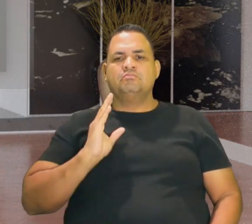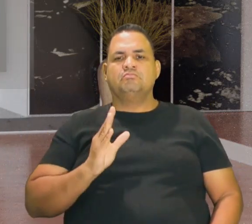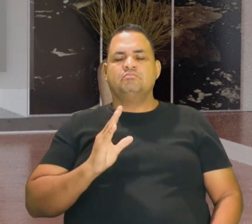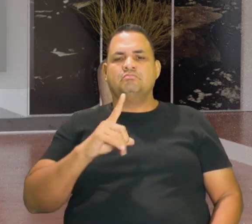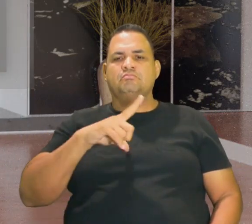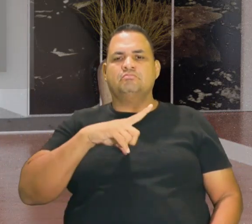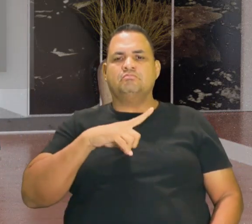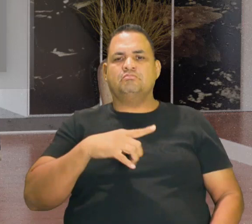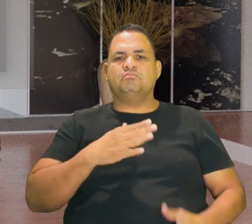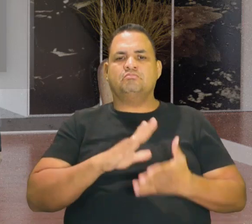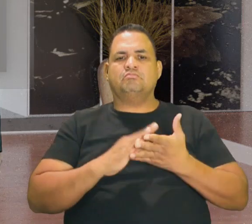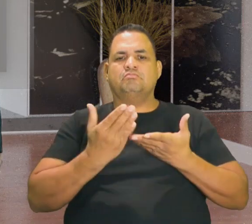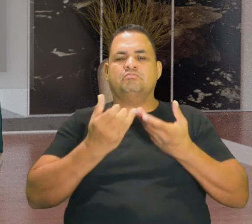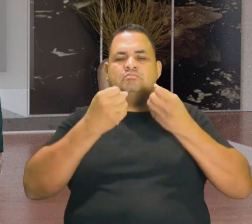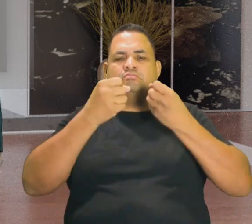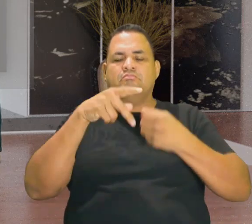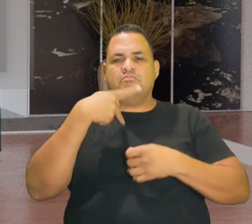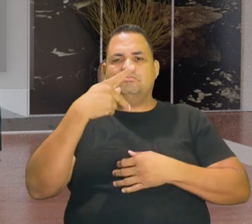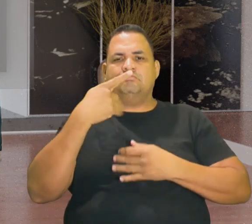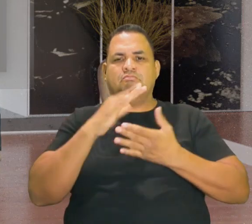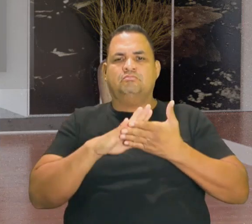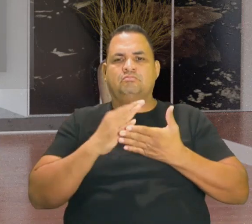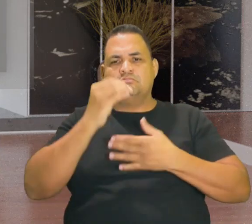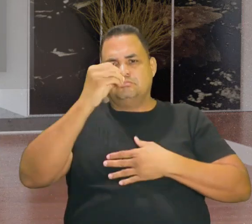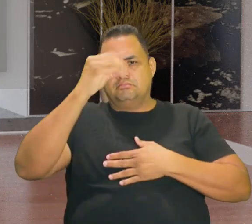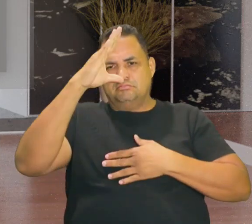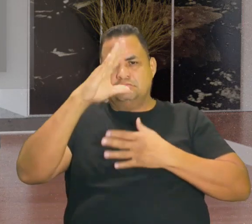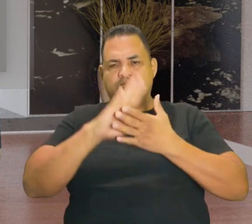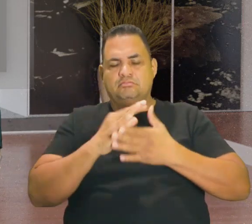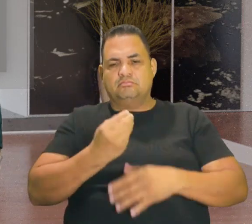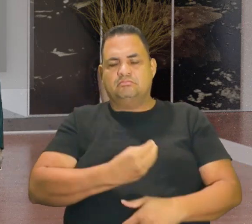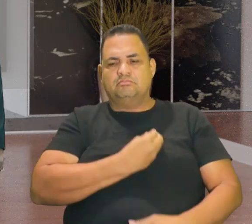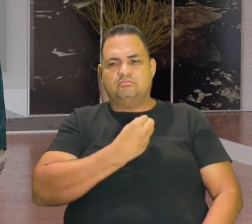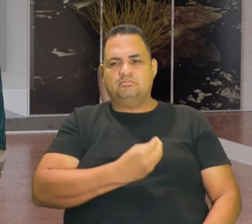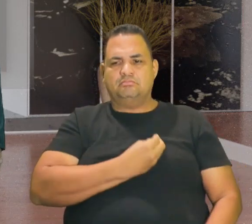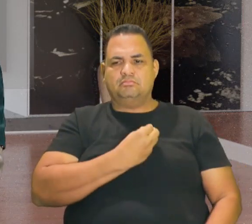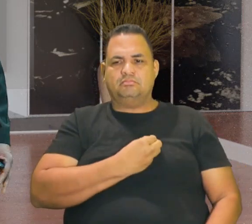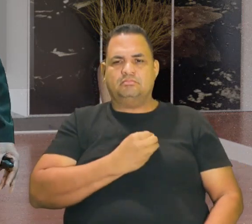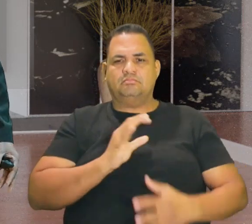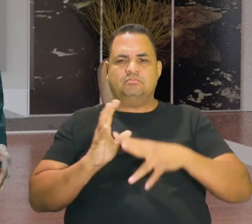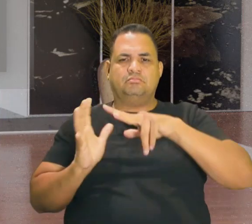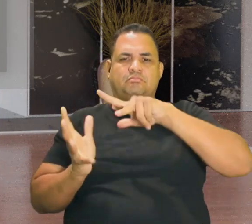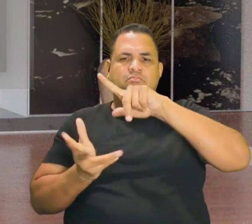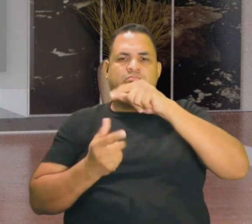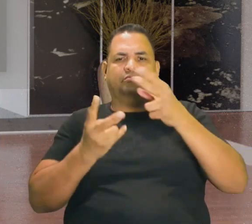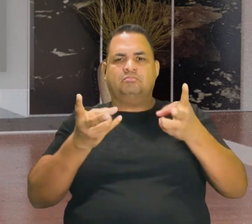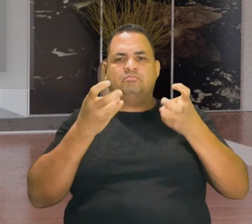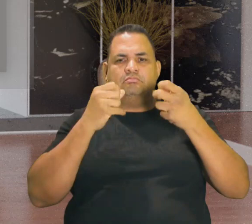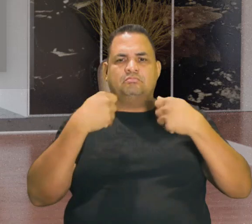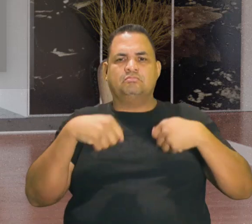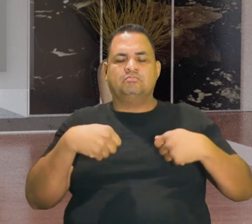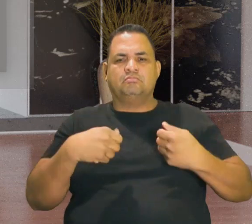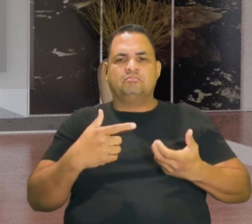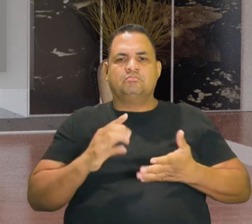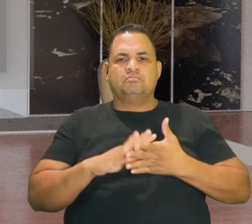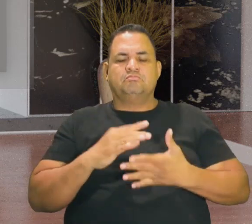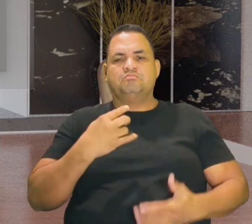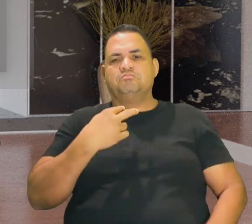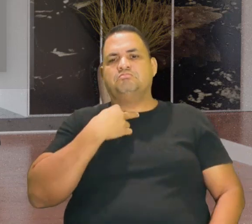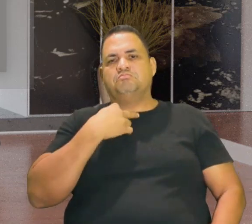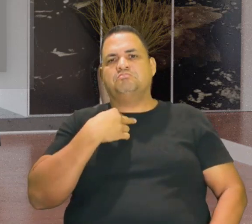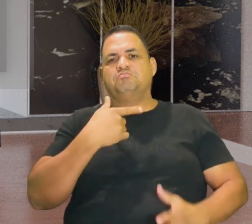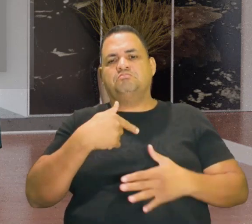tem abordagem também de conhecimento de vivências de mundo então é preciso a gente não pode